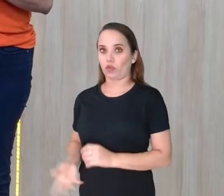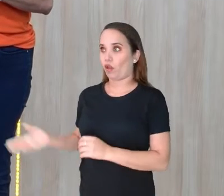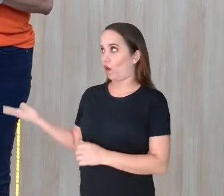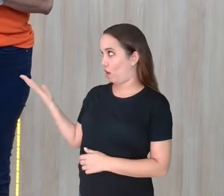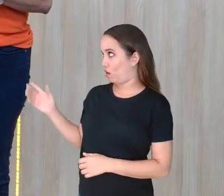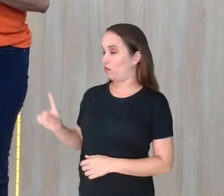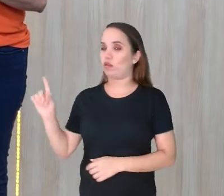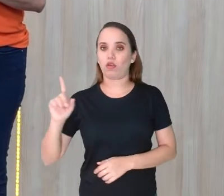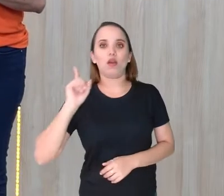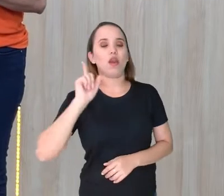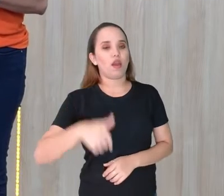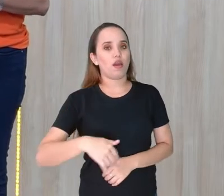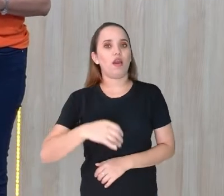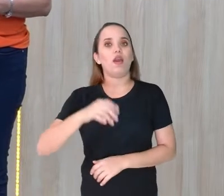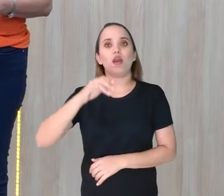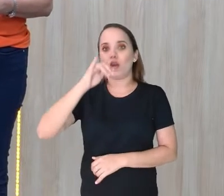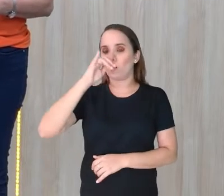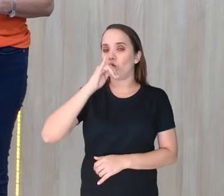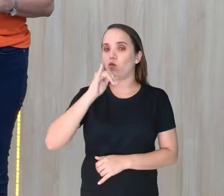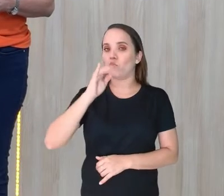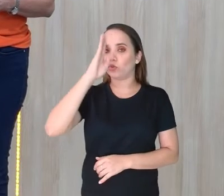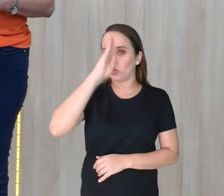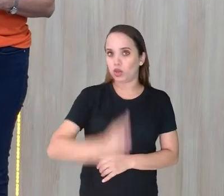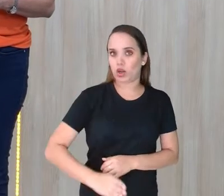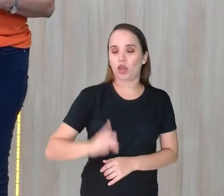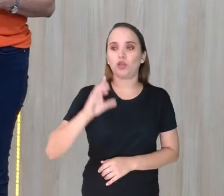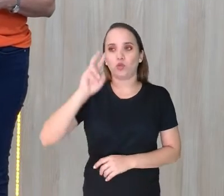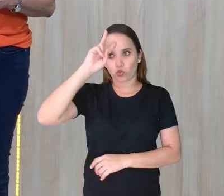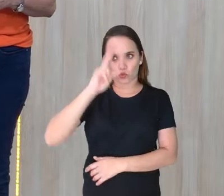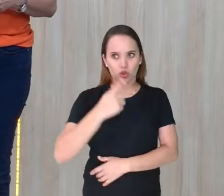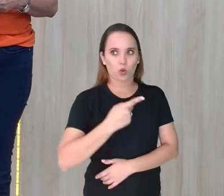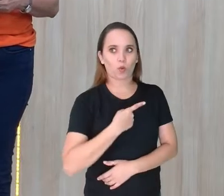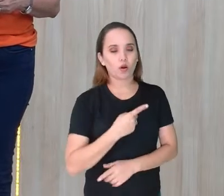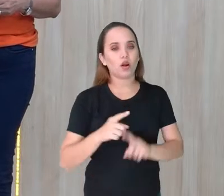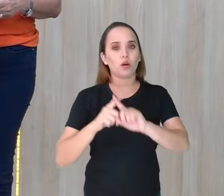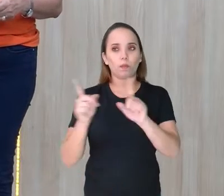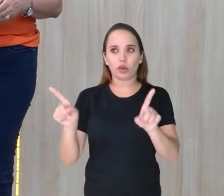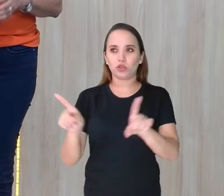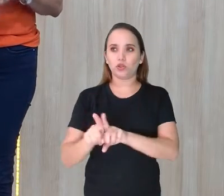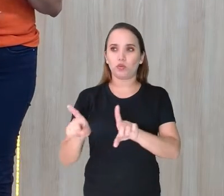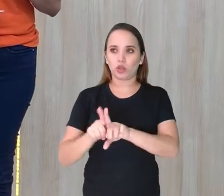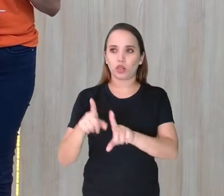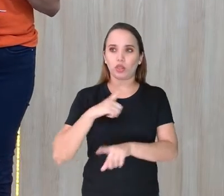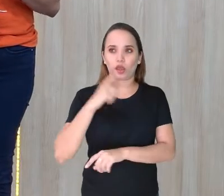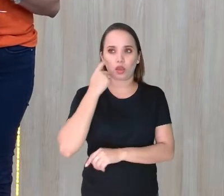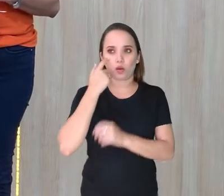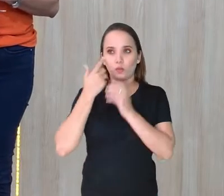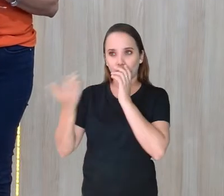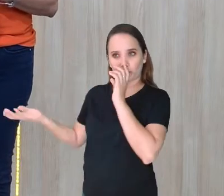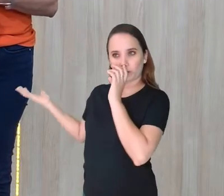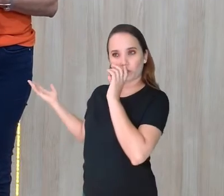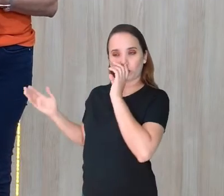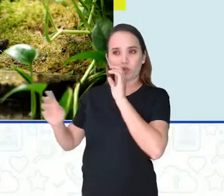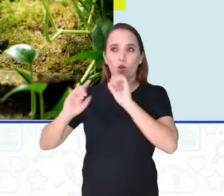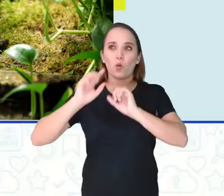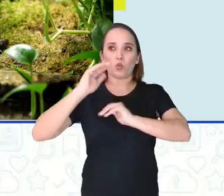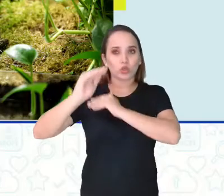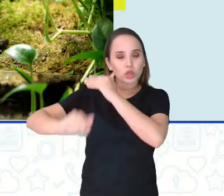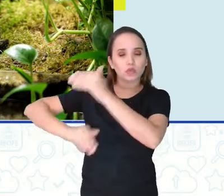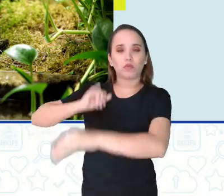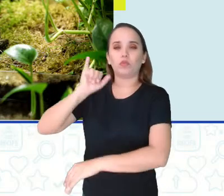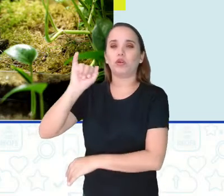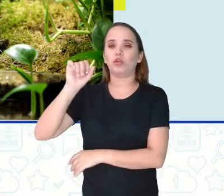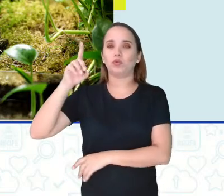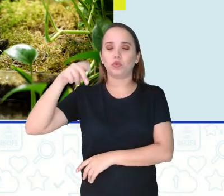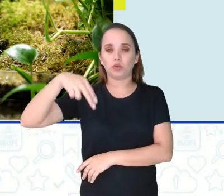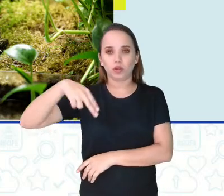o desenvolvimento direto do ser humano, mas também eu trago para vocês o desenvolvimento indireto. Mas como